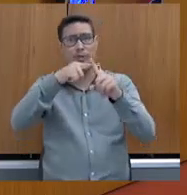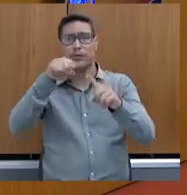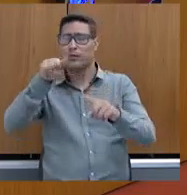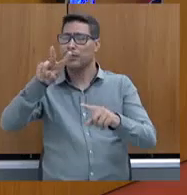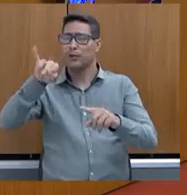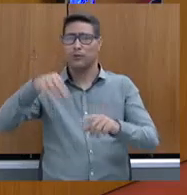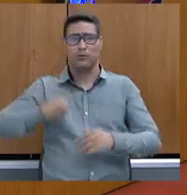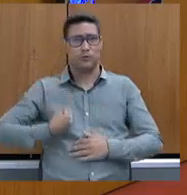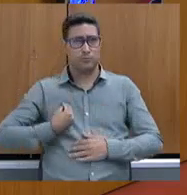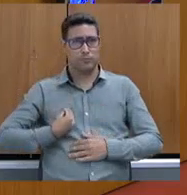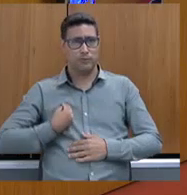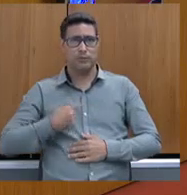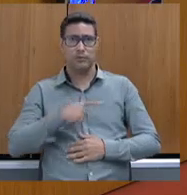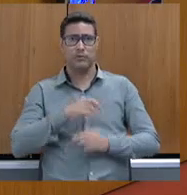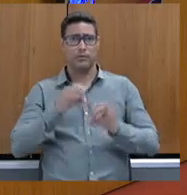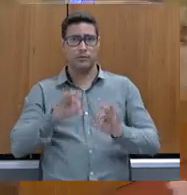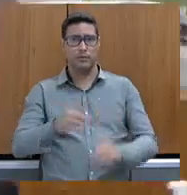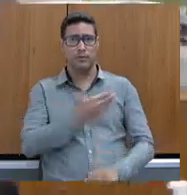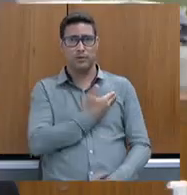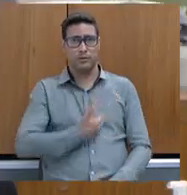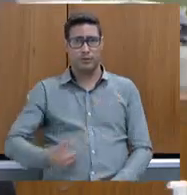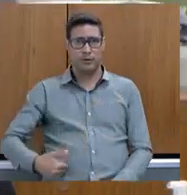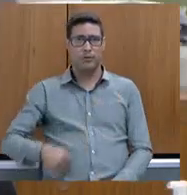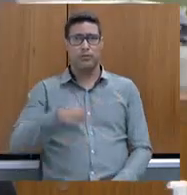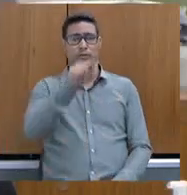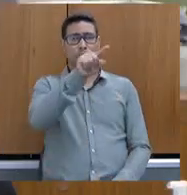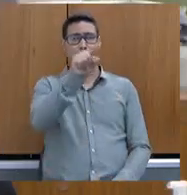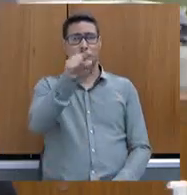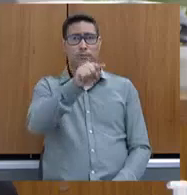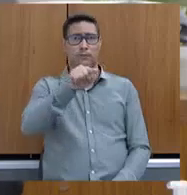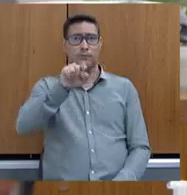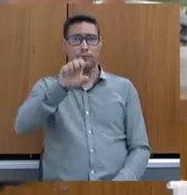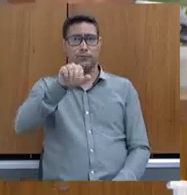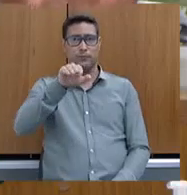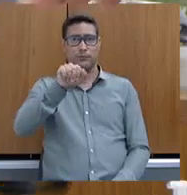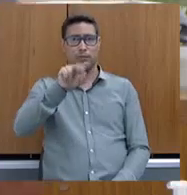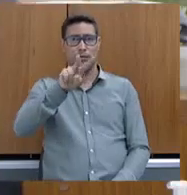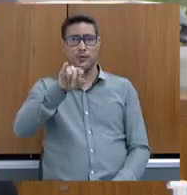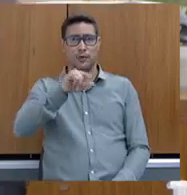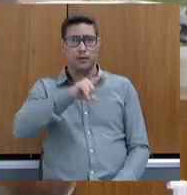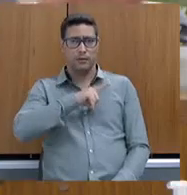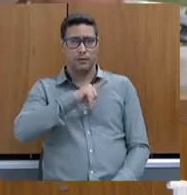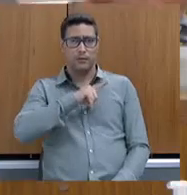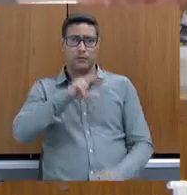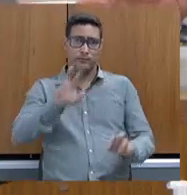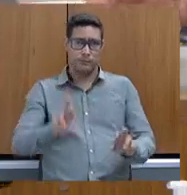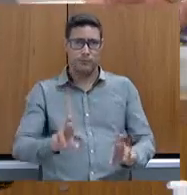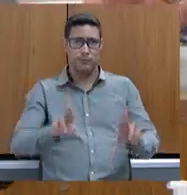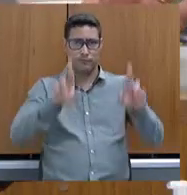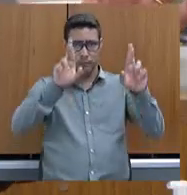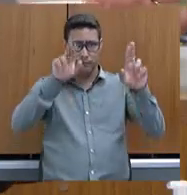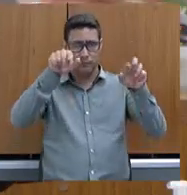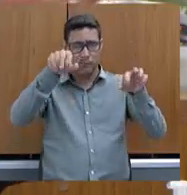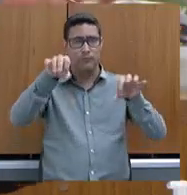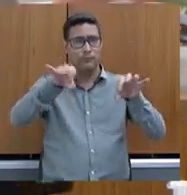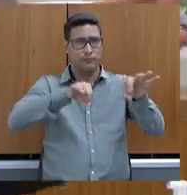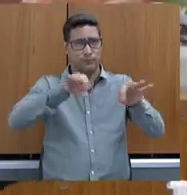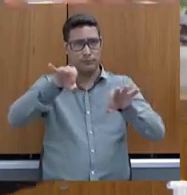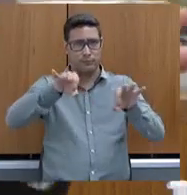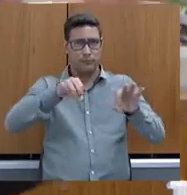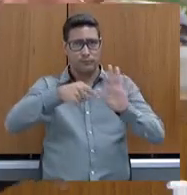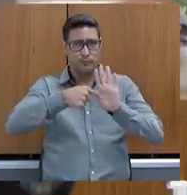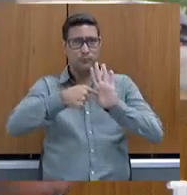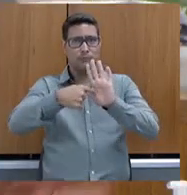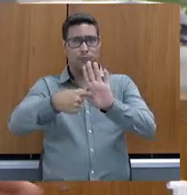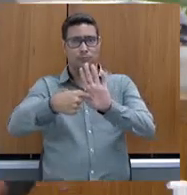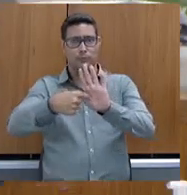Zema terá acima de tudo a grande responsabilidade recondi-lo que não tem o